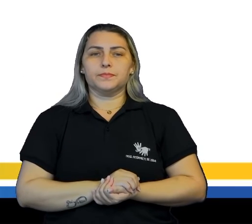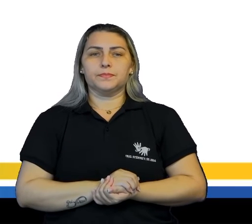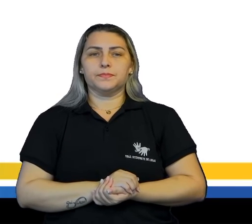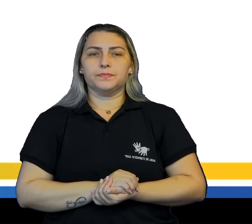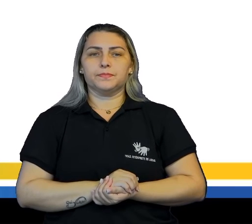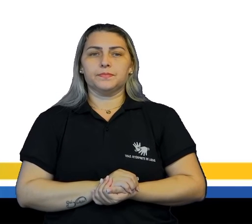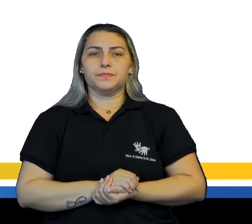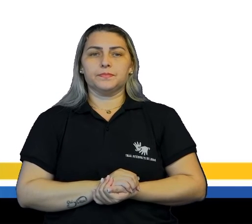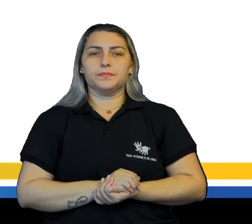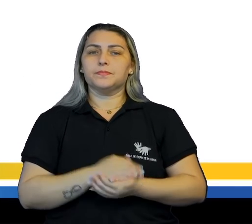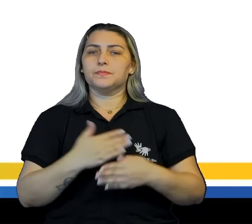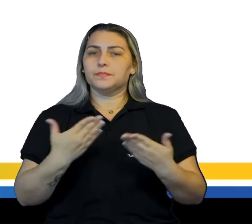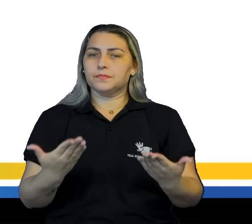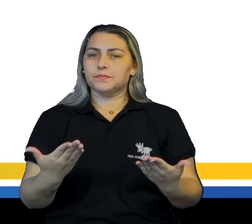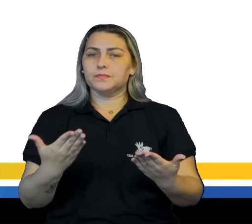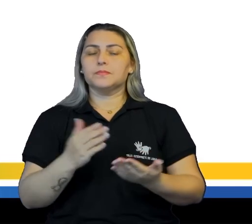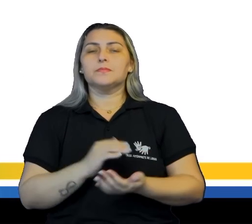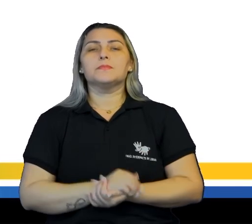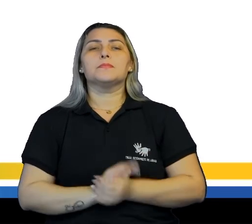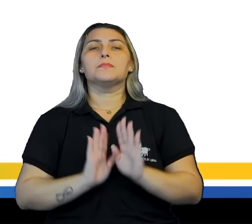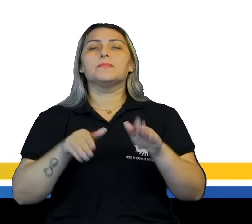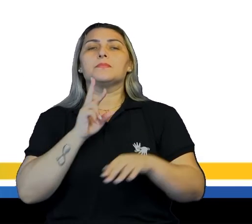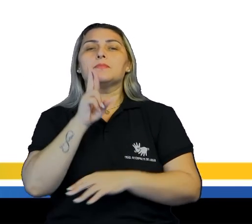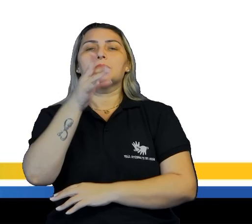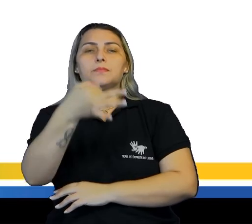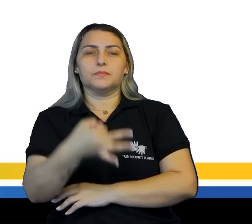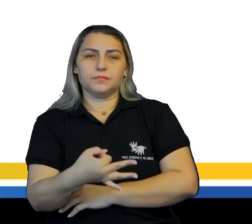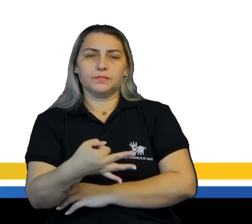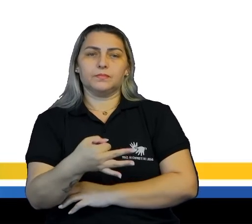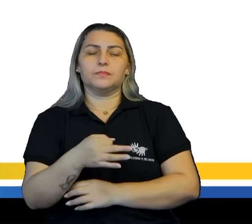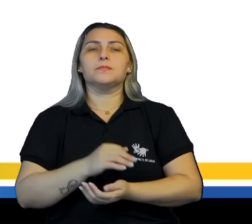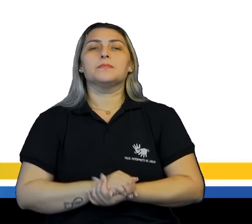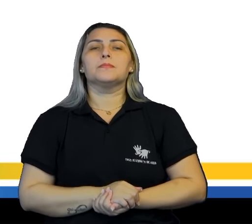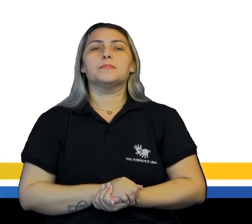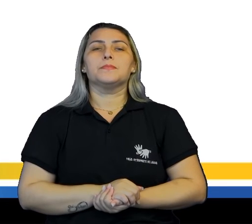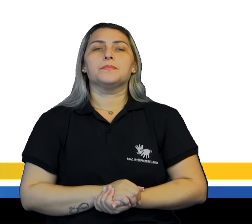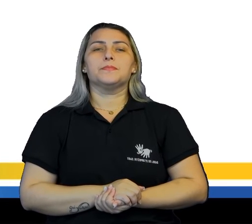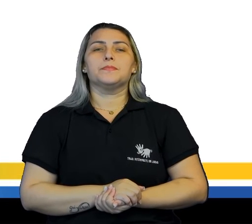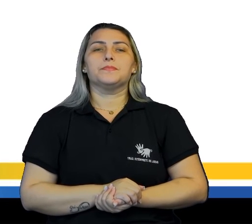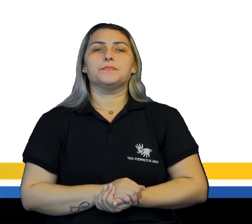culta. Vamos lá? Qual foi a resposta que vocês marcaram?